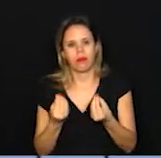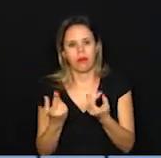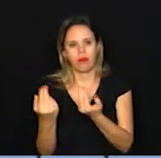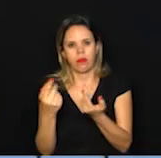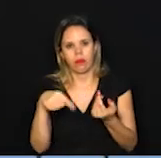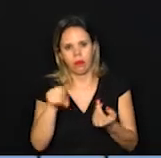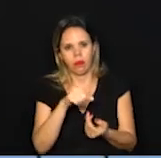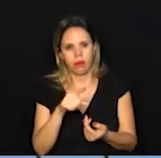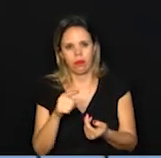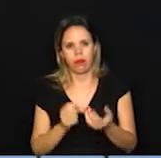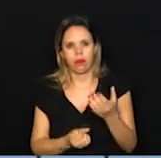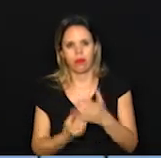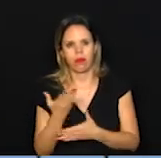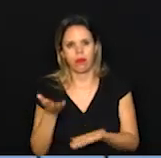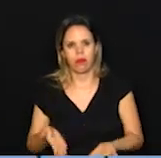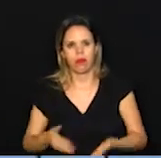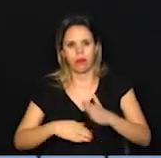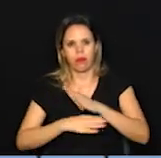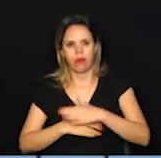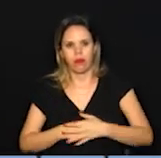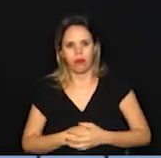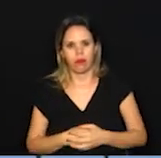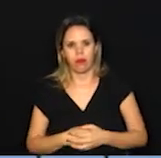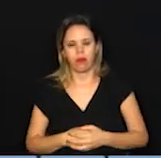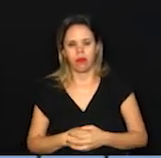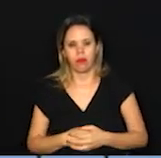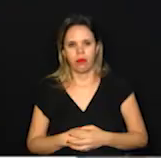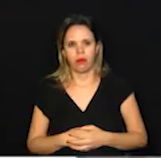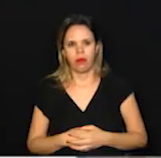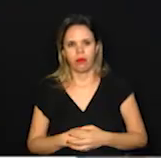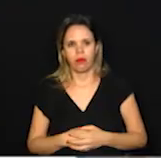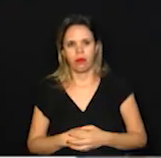esse devem acontecer aqui no Legislativo.